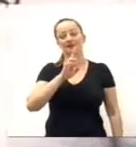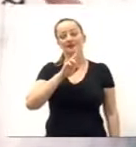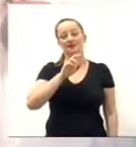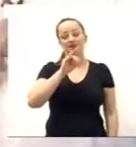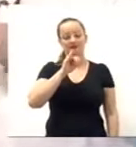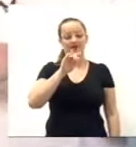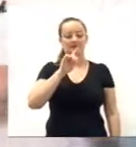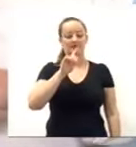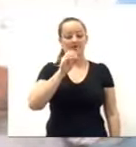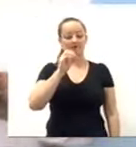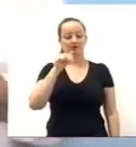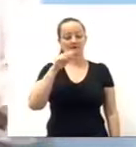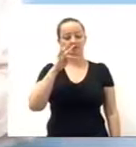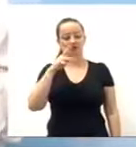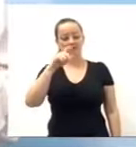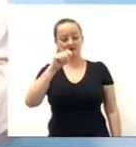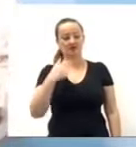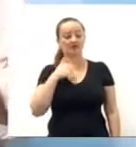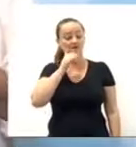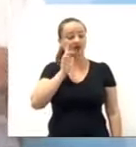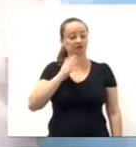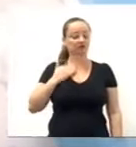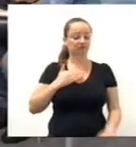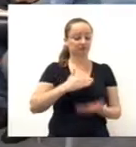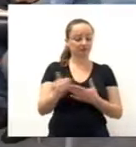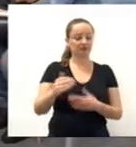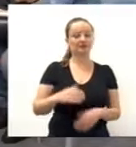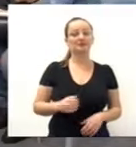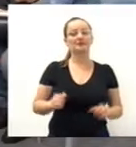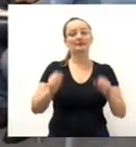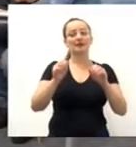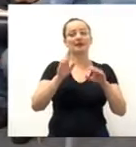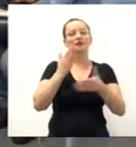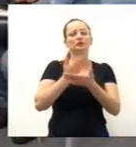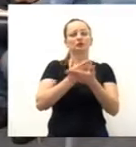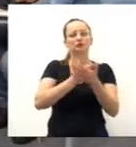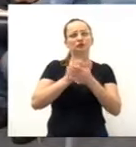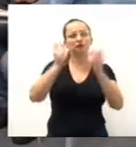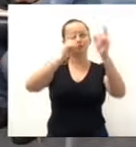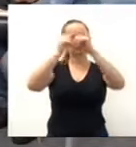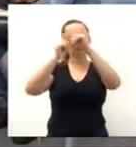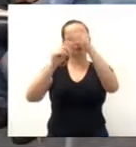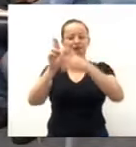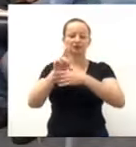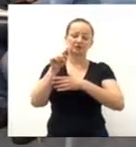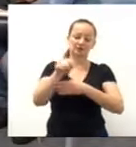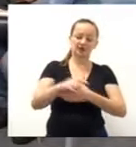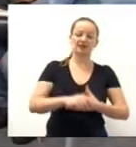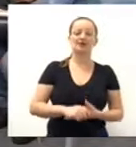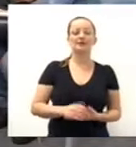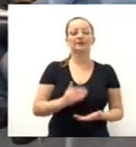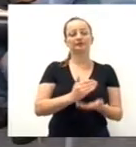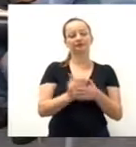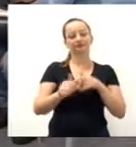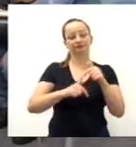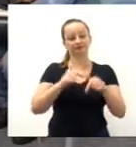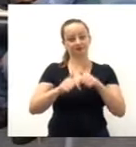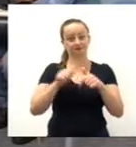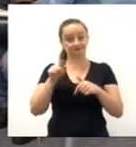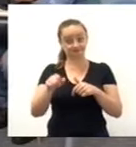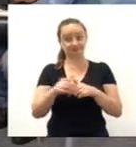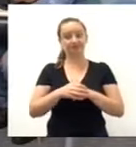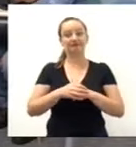Né? Como eu coloquei no comecinho, né, os astrônomos utilizam muito, começaram muito o trabalho da